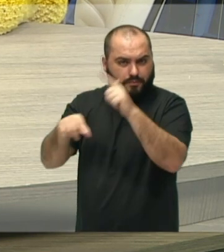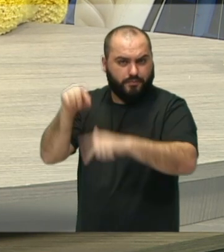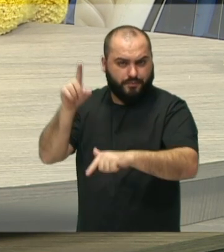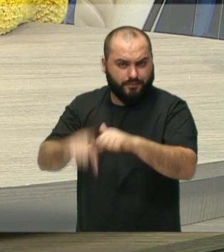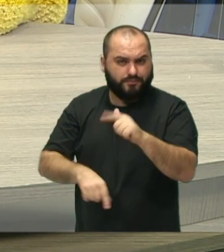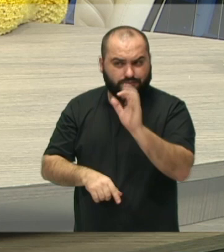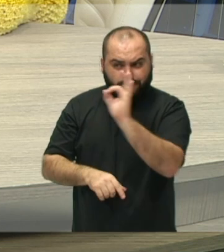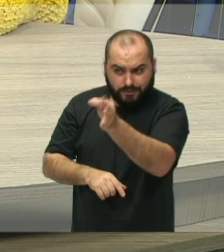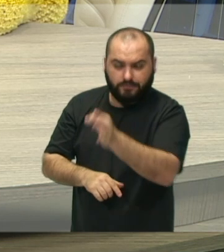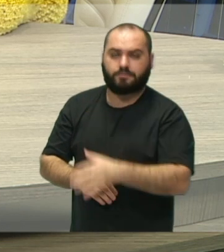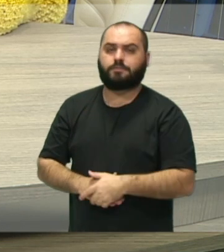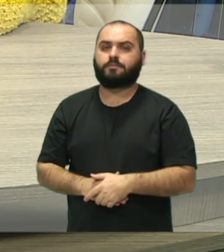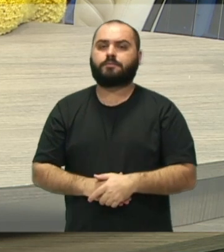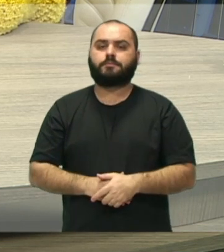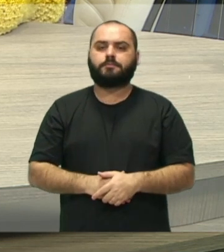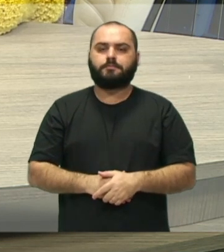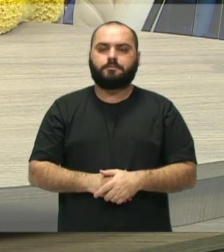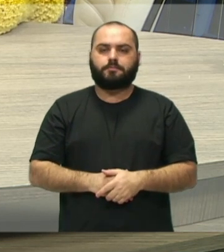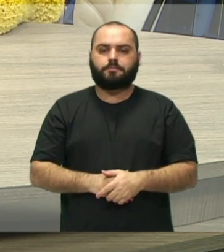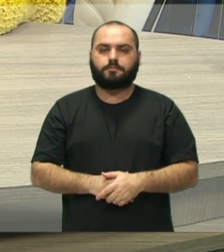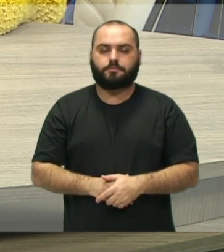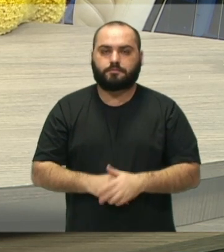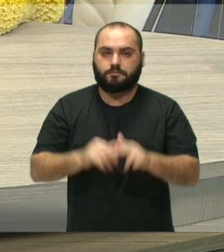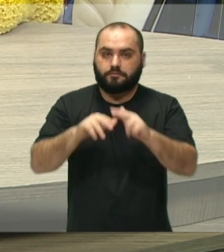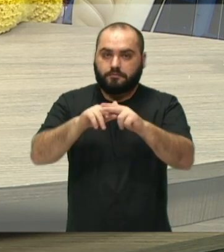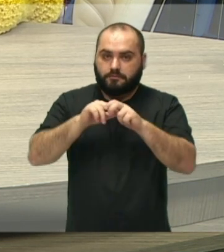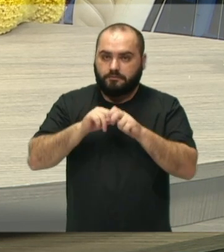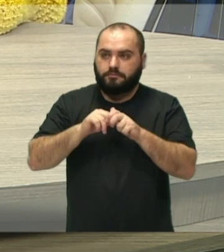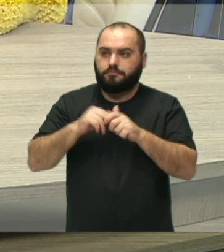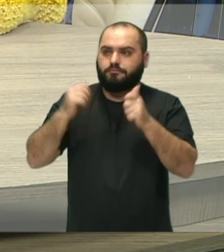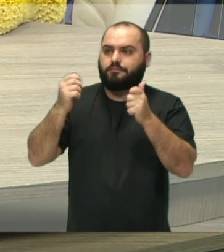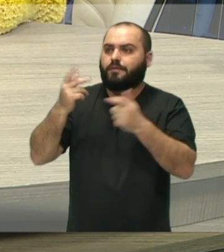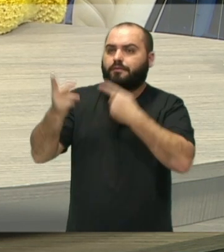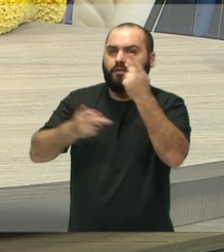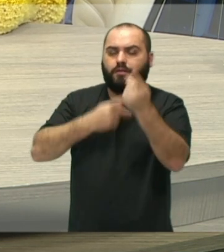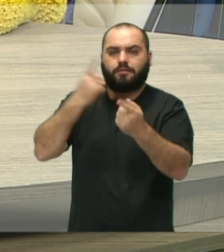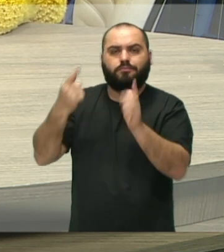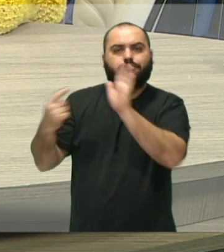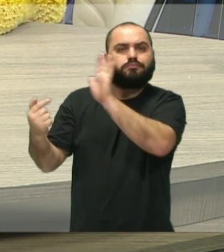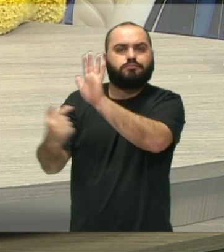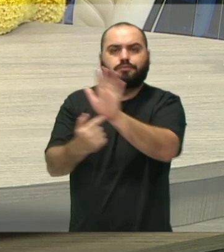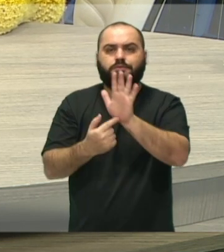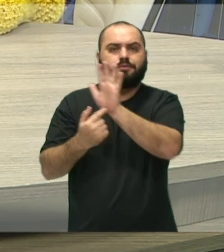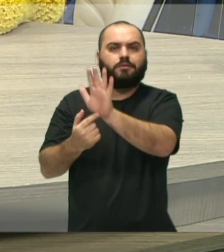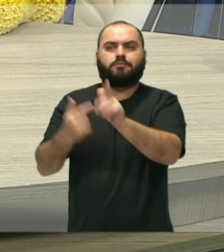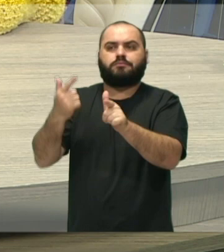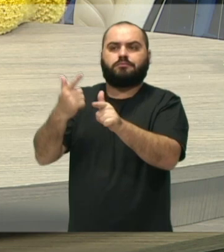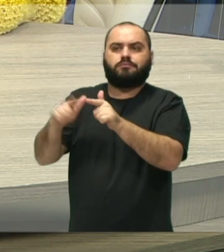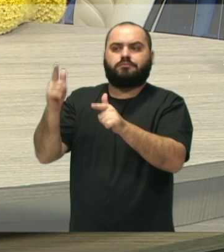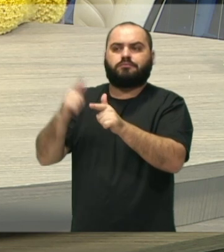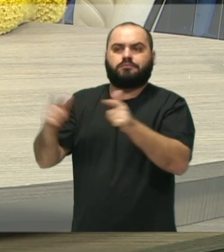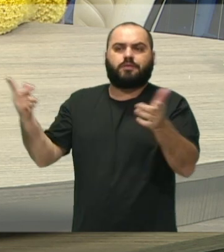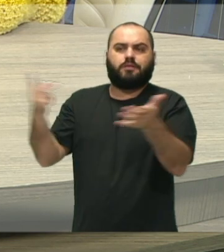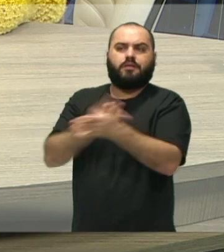está deixando de fornecer, né, de apresentar o seu produto porque acha que é muito complicado.